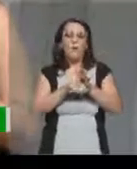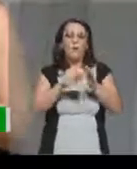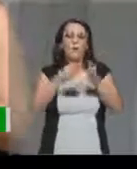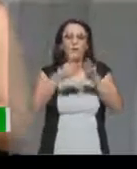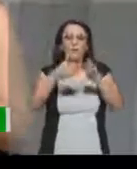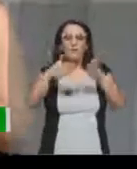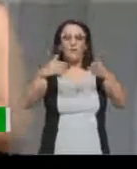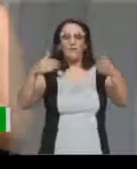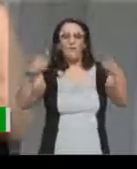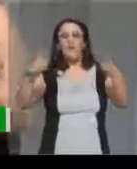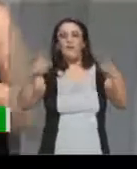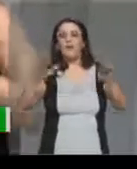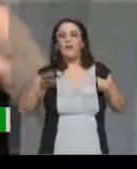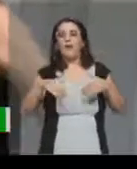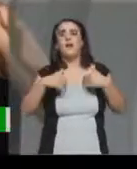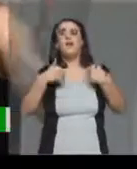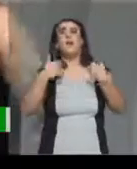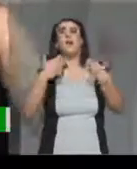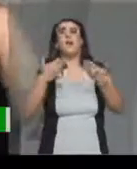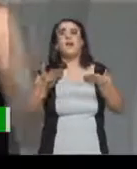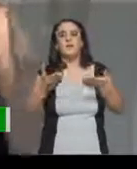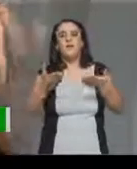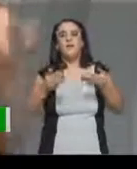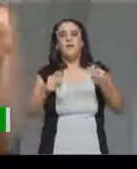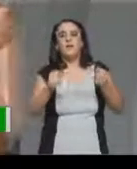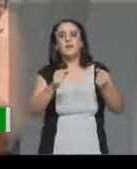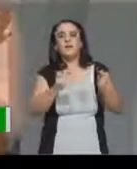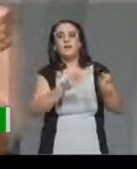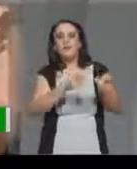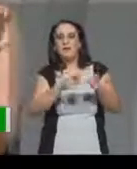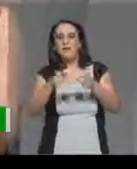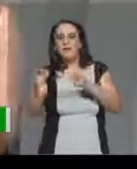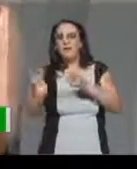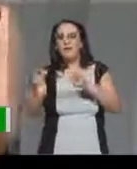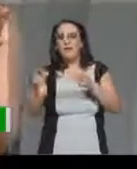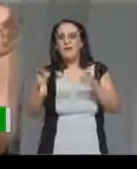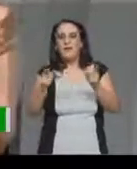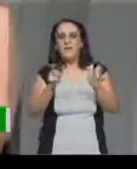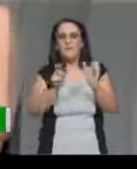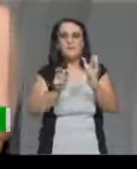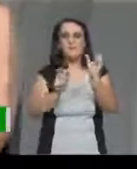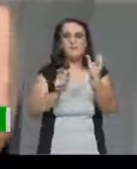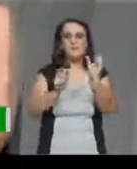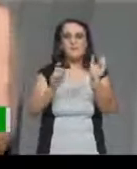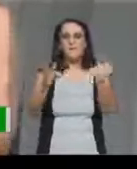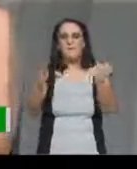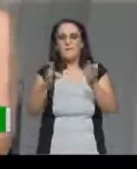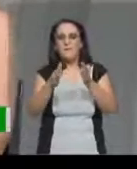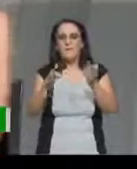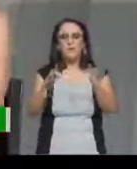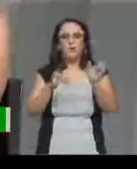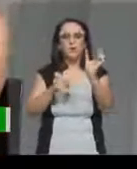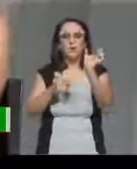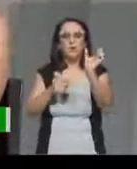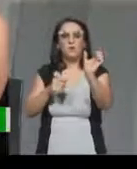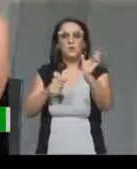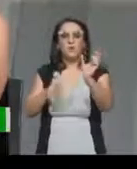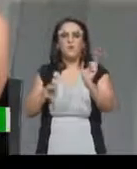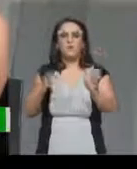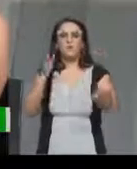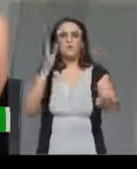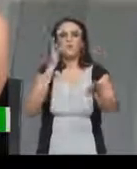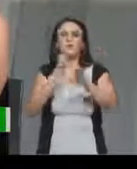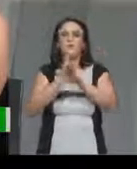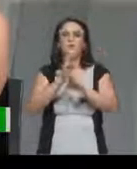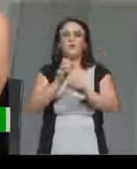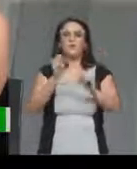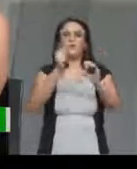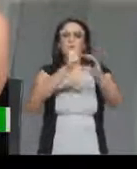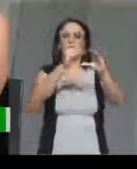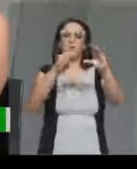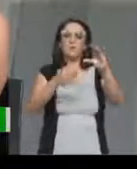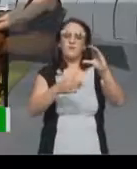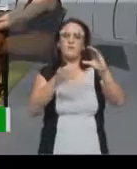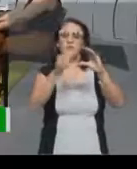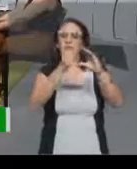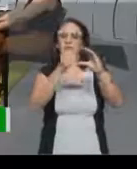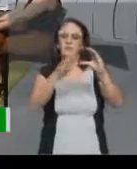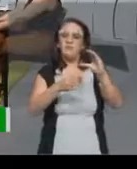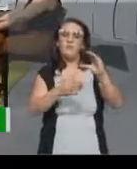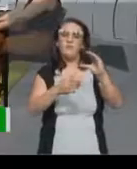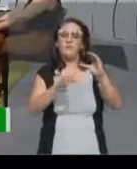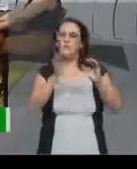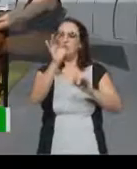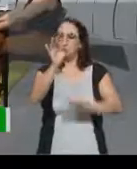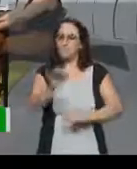gigante. E aí você vai para proparoxítona. Então, pelo tamanho da palavra, você encontra a classificação correta.